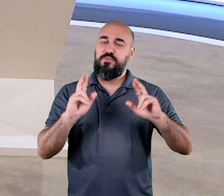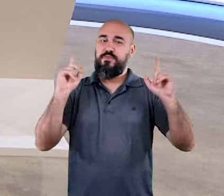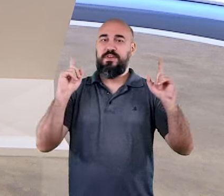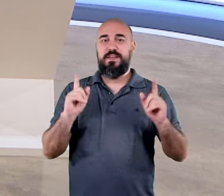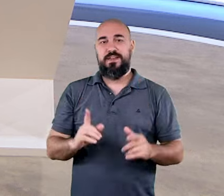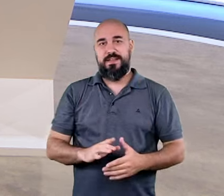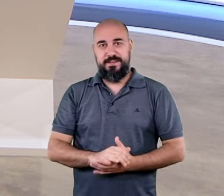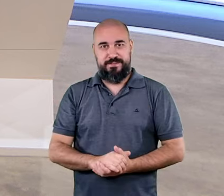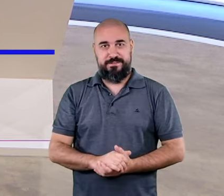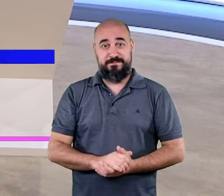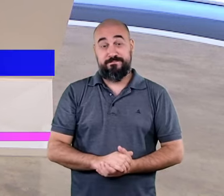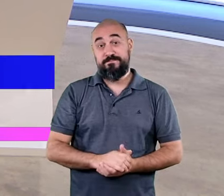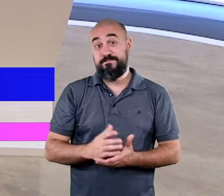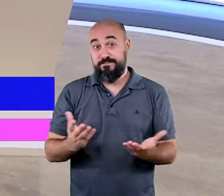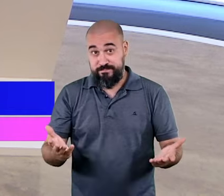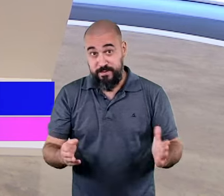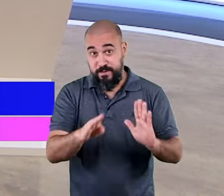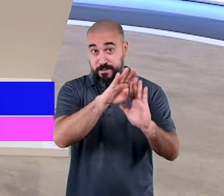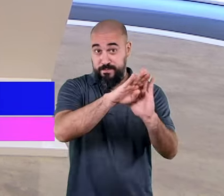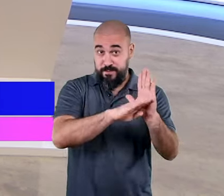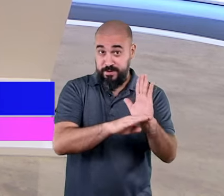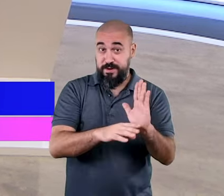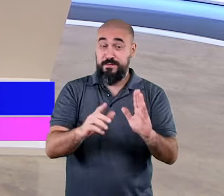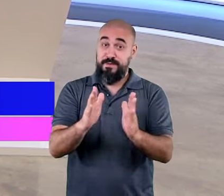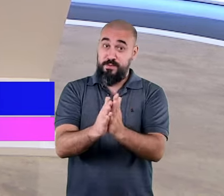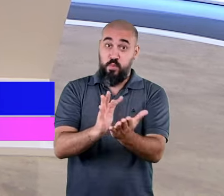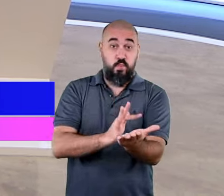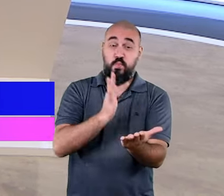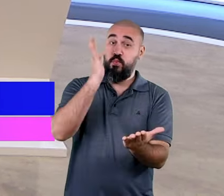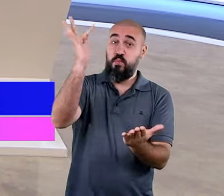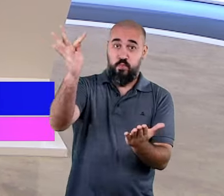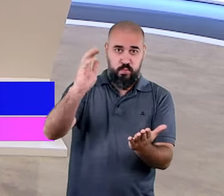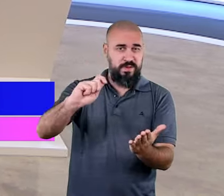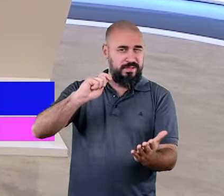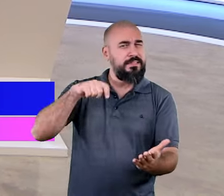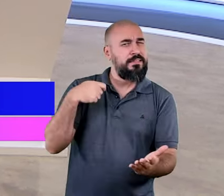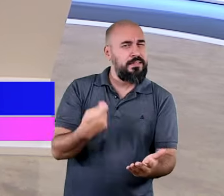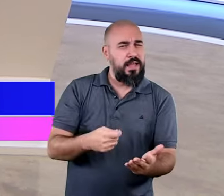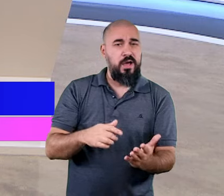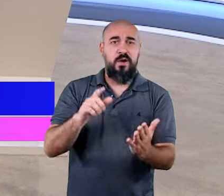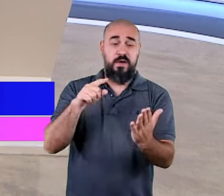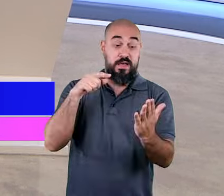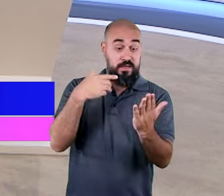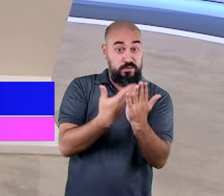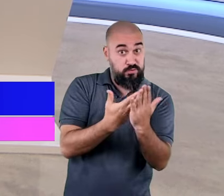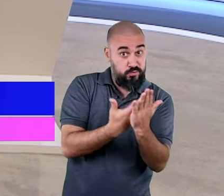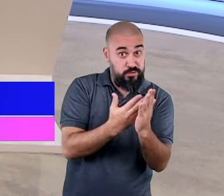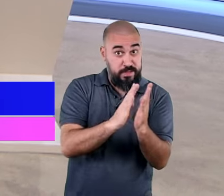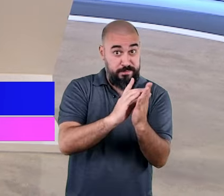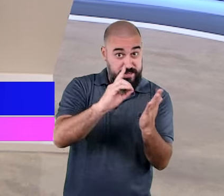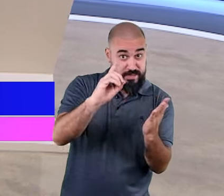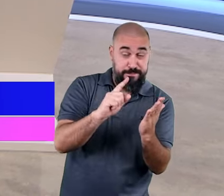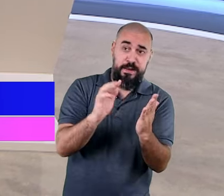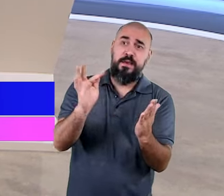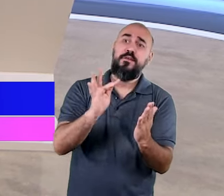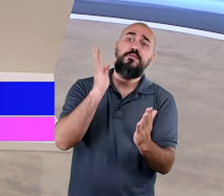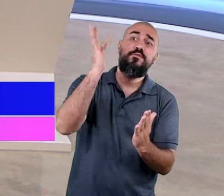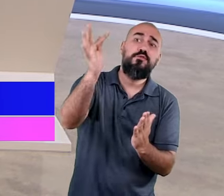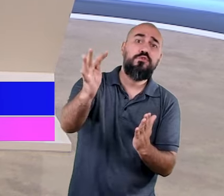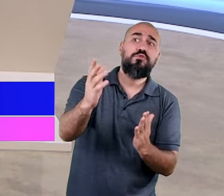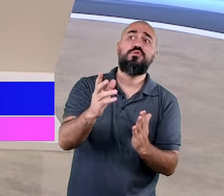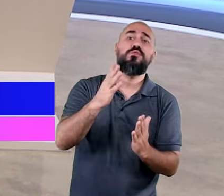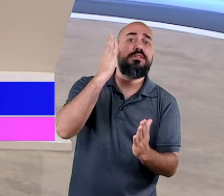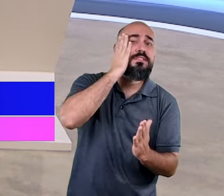do programa é A Arena do Futuro. Arena porque discutimos a Bíblia, e do futuro porque